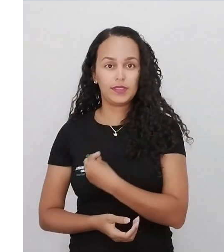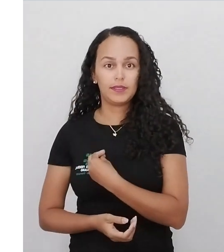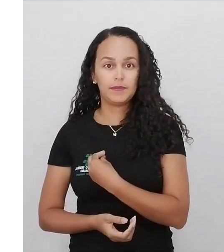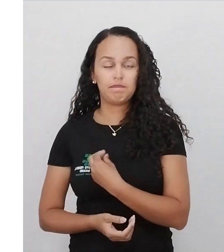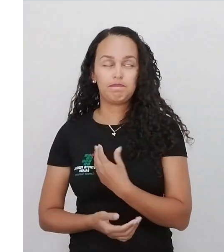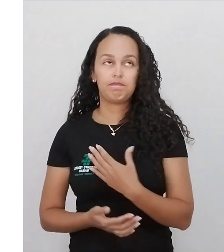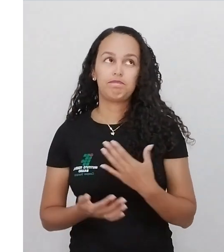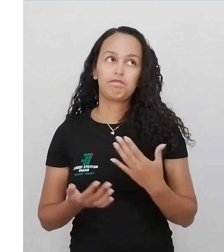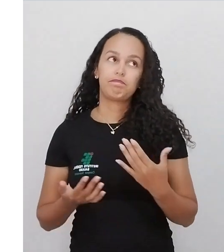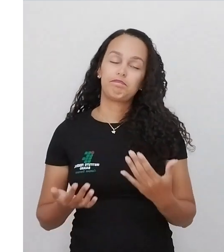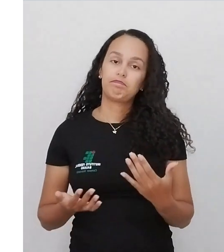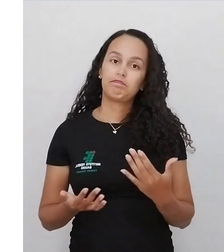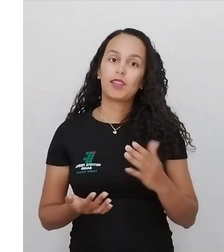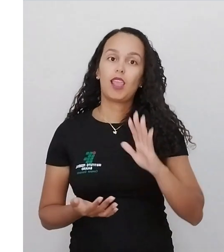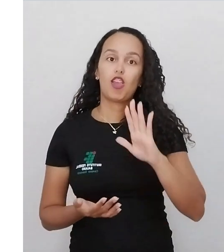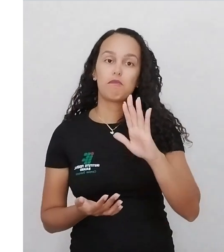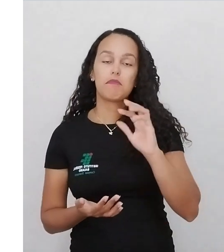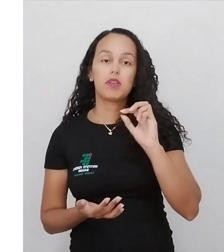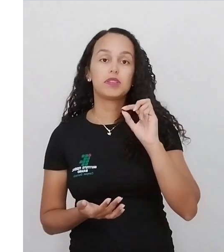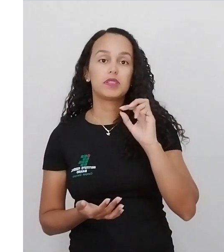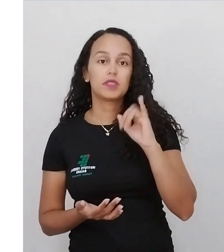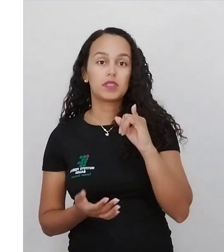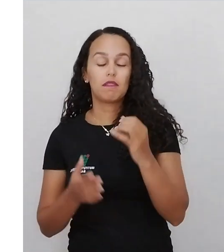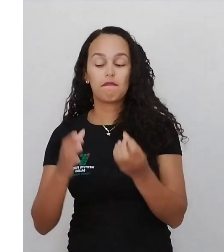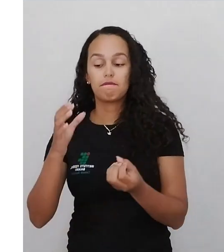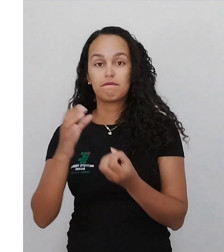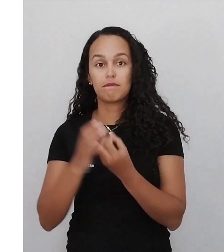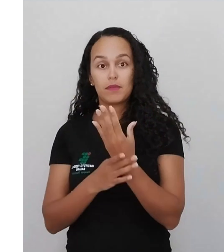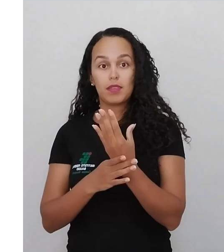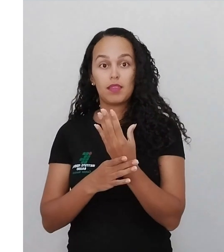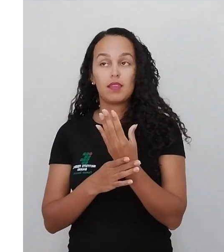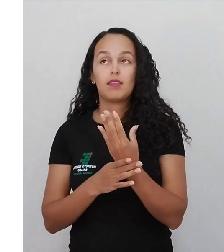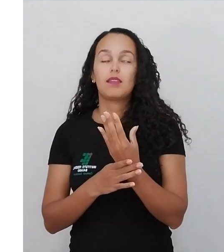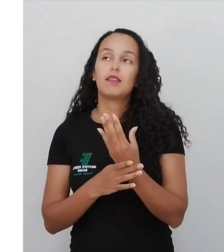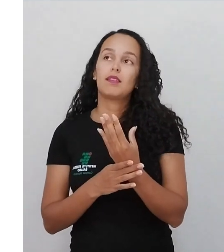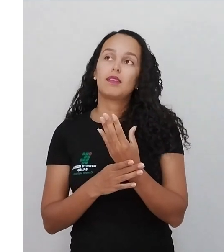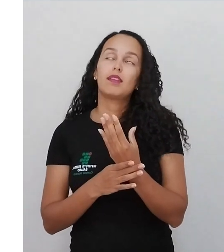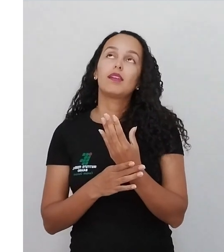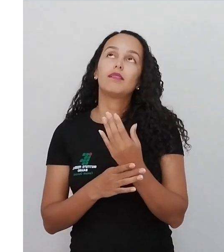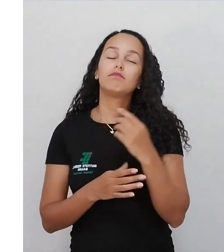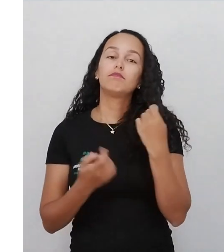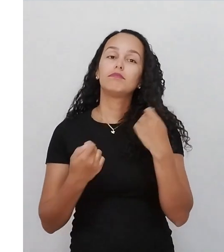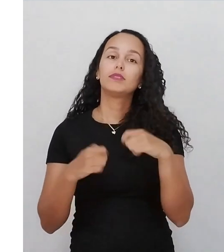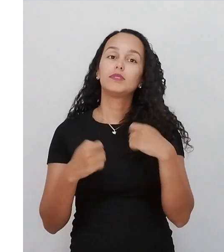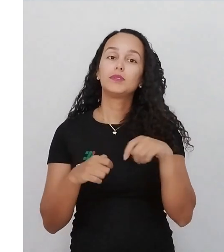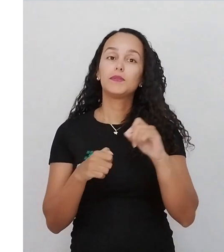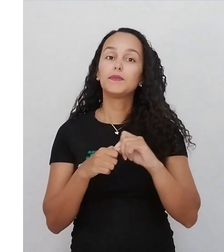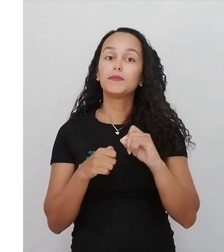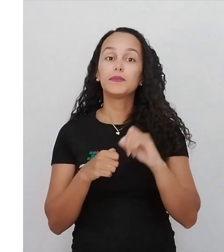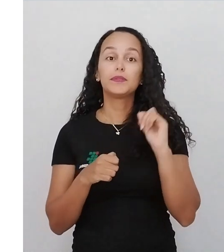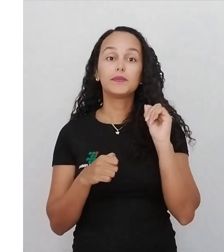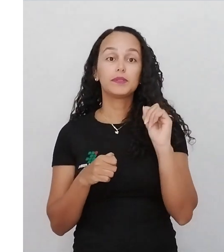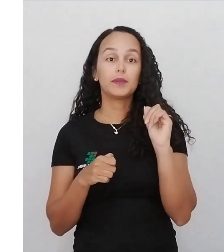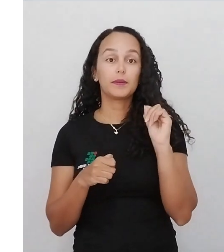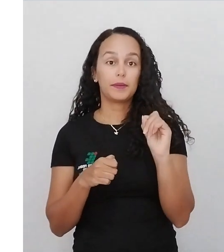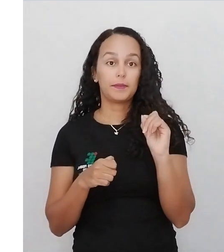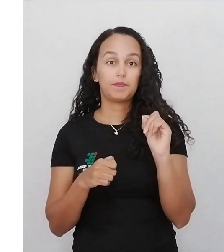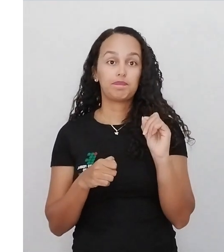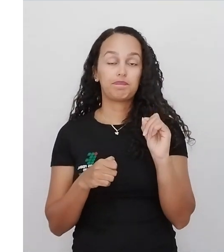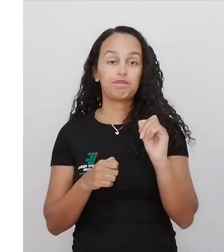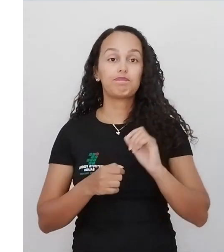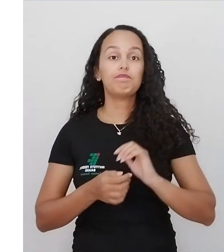Mas para ele pensar se formaria alguma coisa, foi necessário que ele fizesse